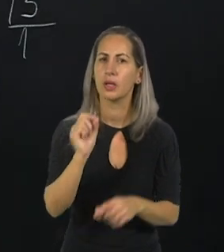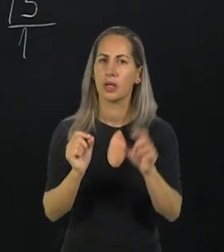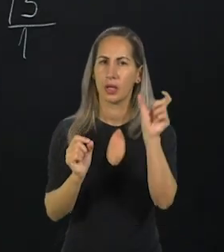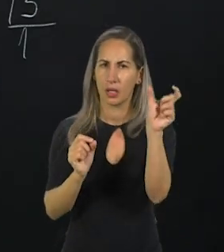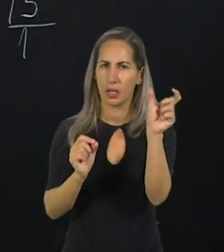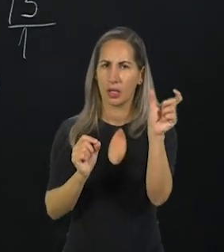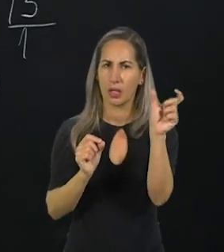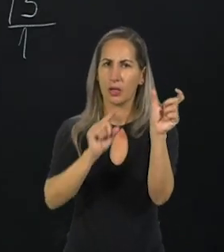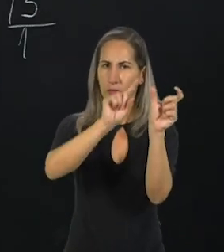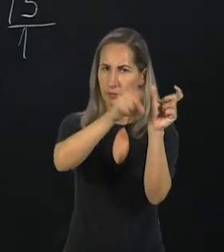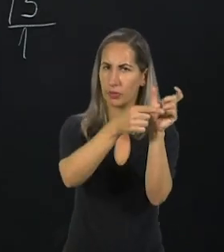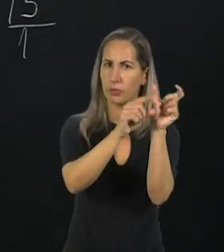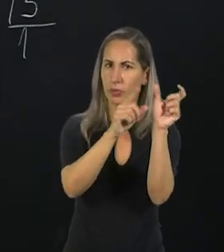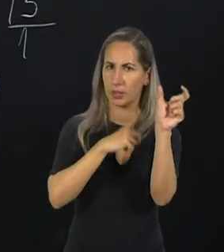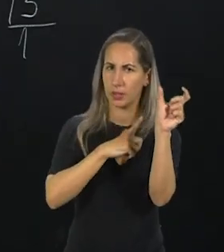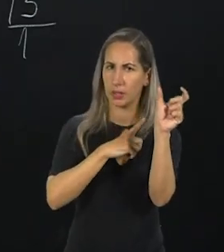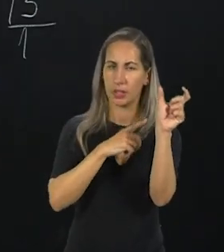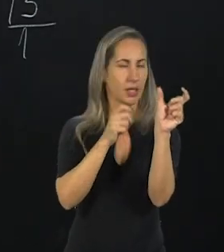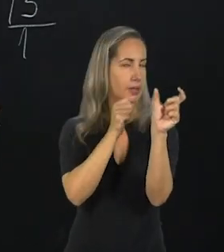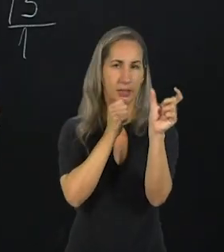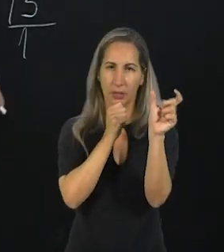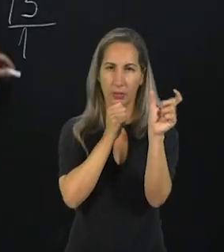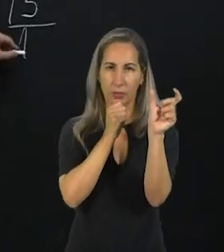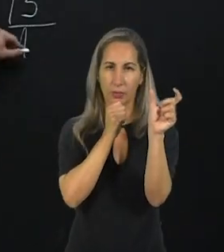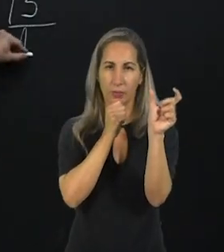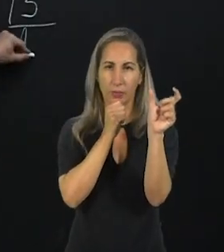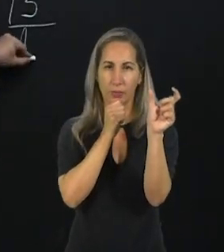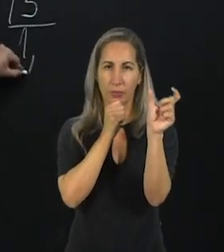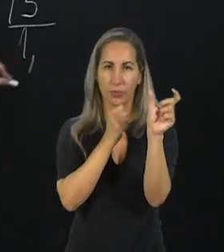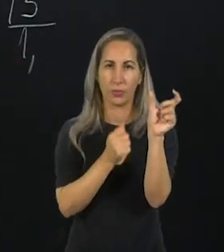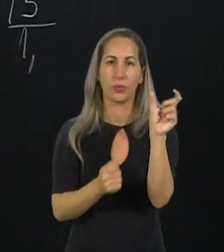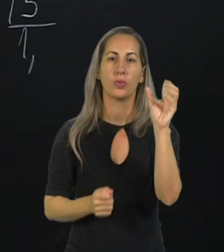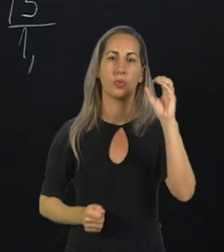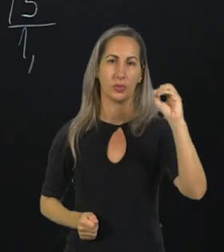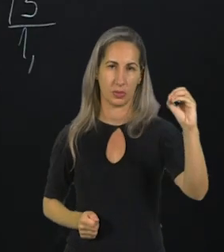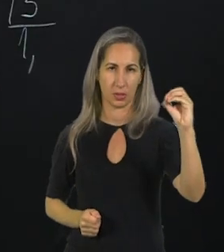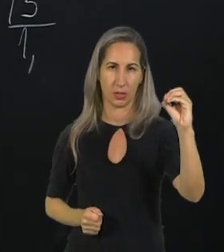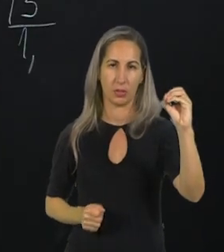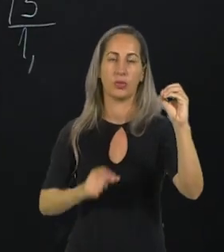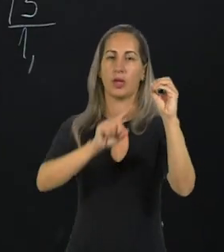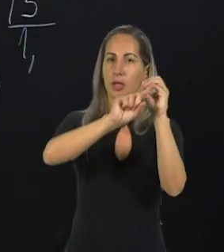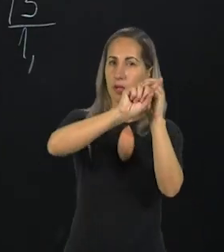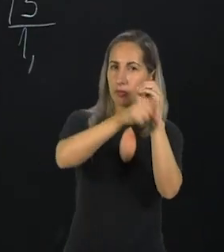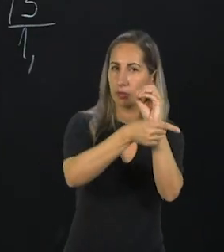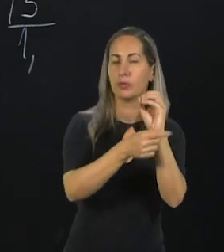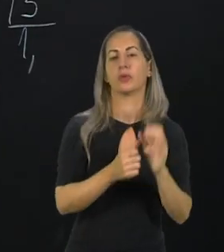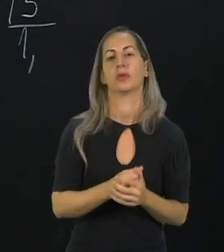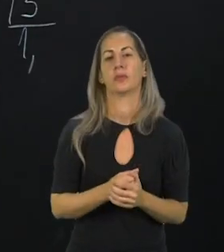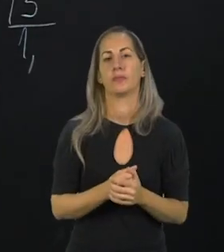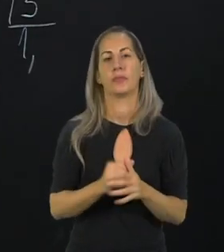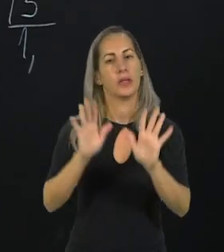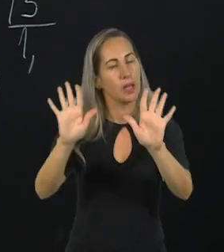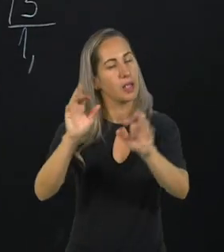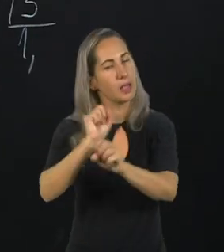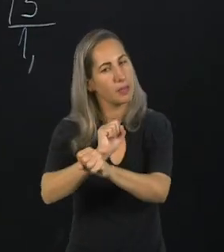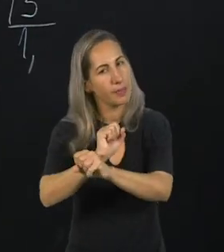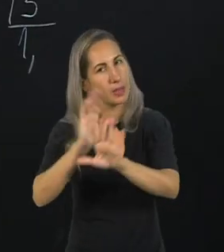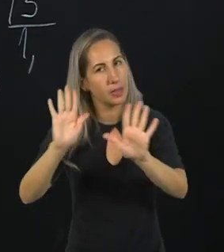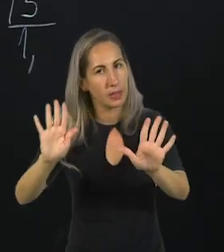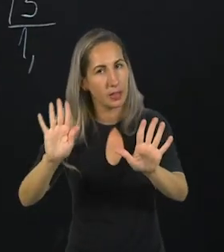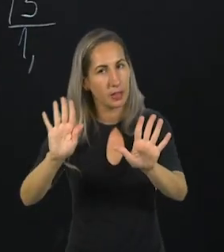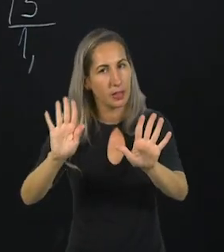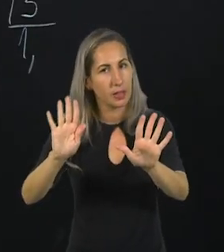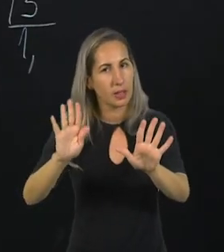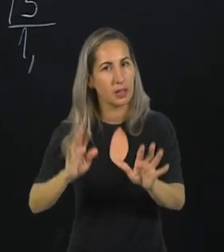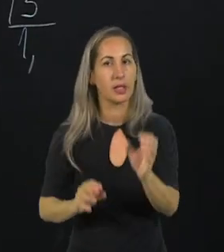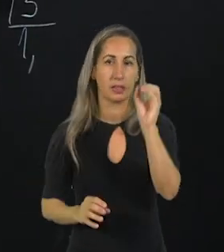já aparece alguma vírgula? Não. Então, como eu coloquei o 0, eu coloco a vírgula. Espera aí, professor, calma lá.